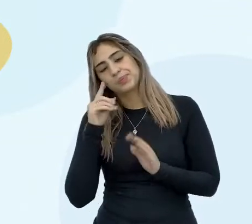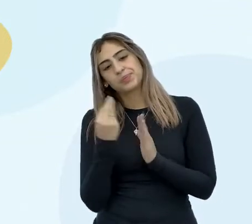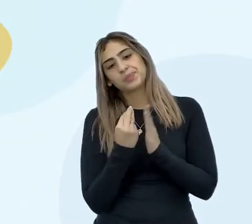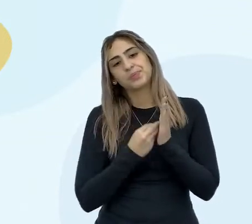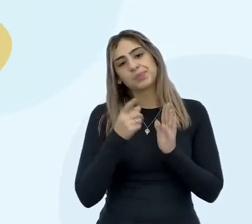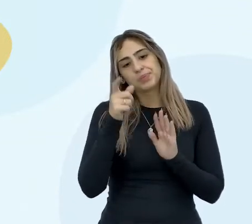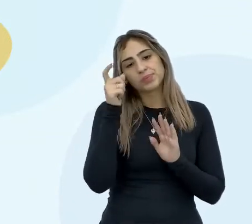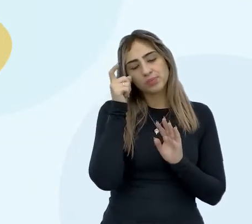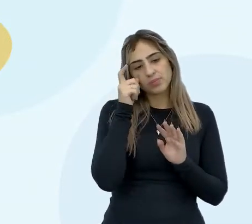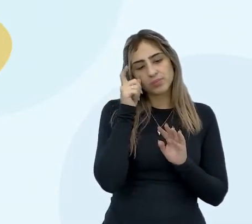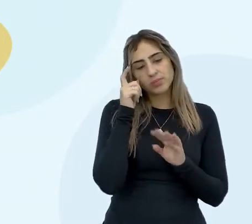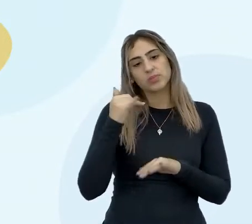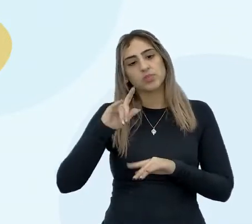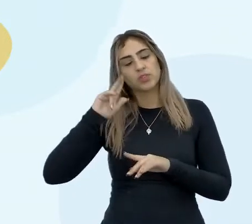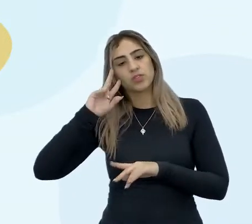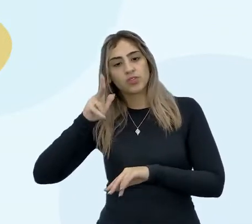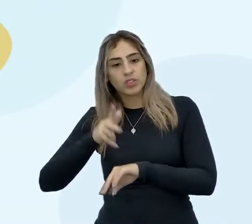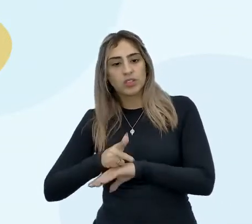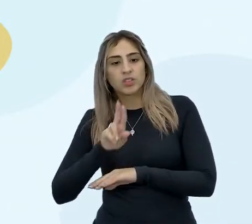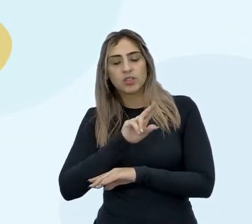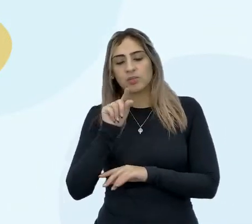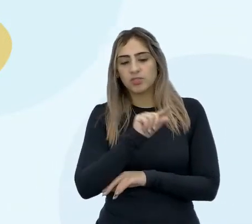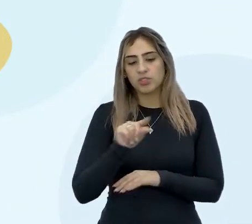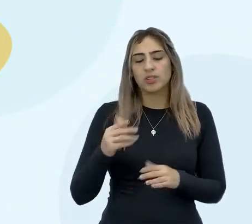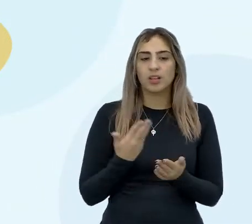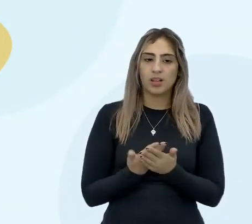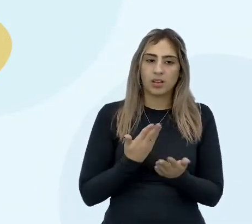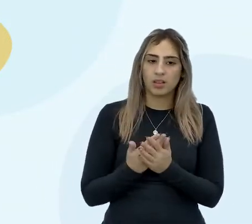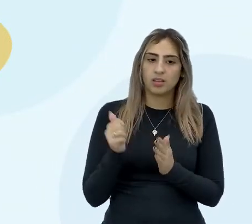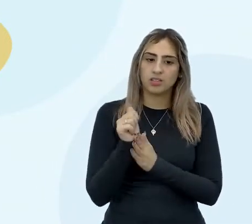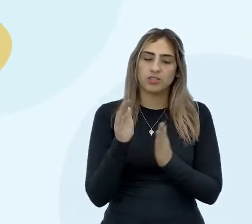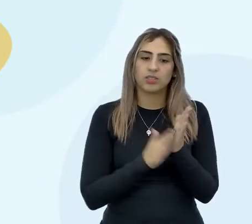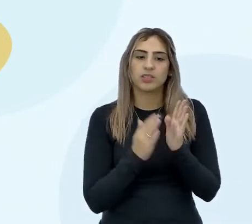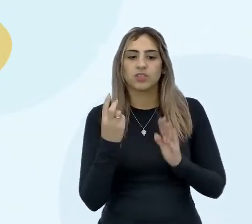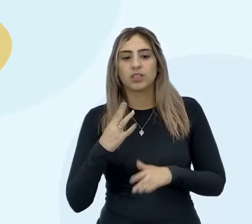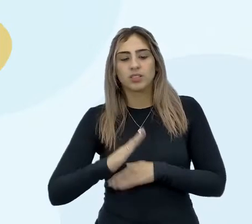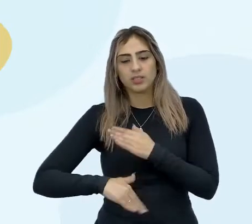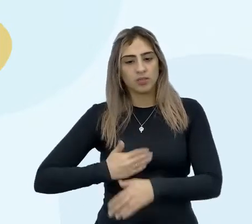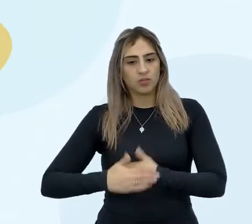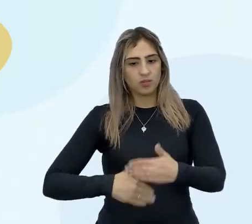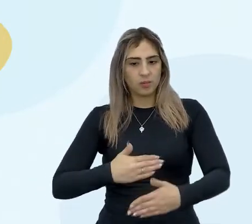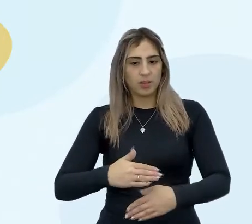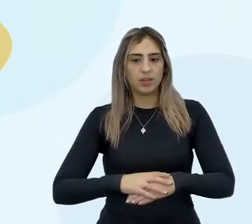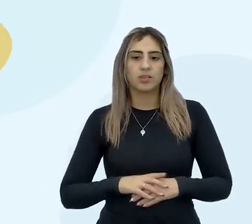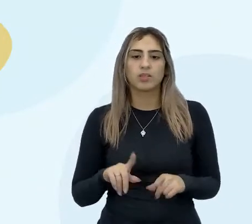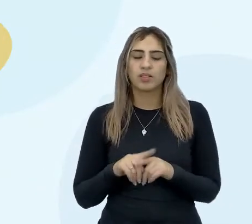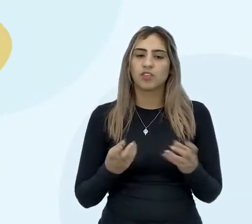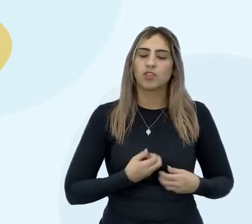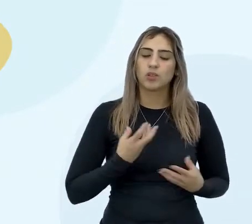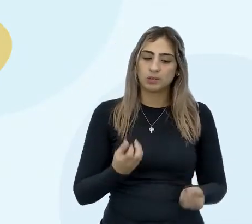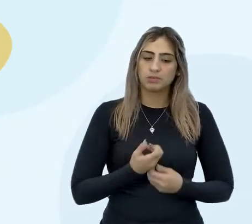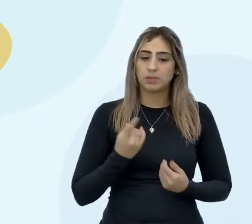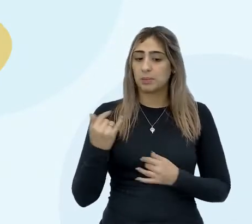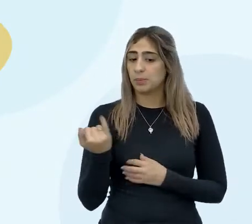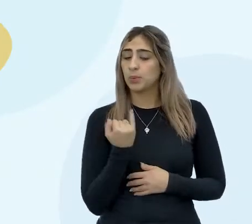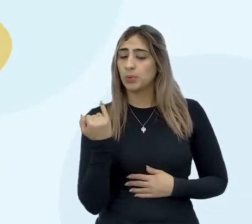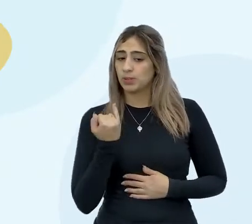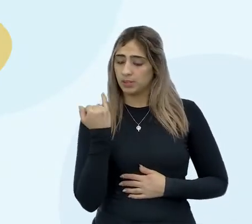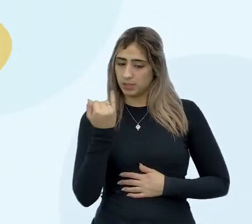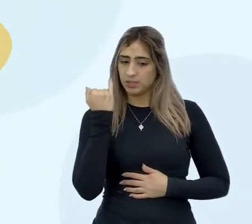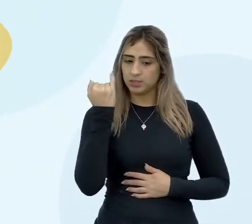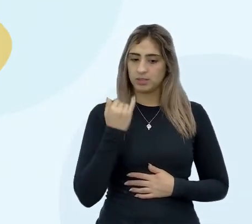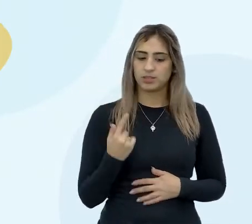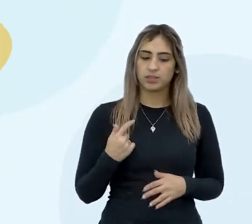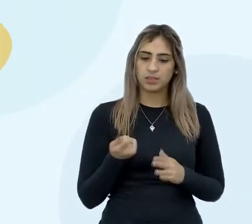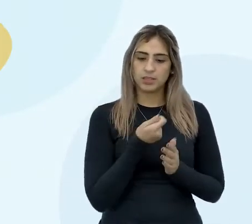assistindo esse vídeo, o nome e o título da aula, né? Atividade 3, desenvolvimento, informações relevantes,